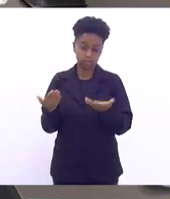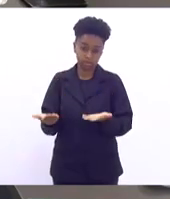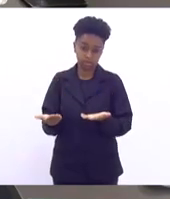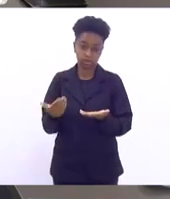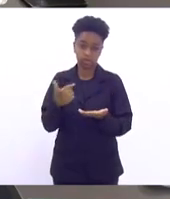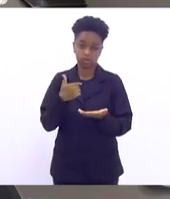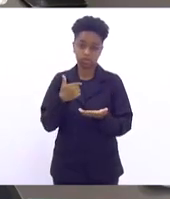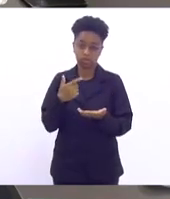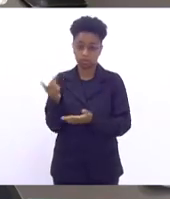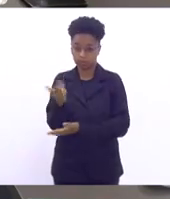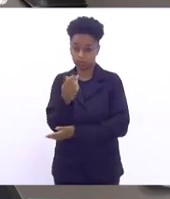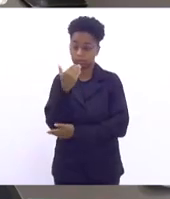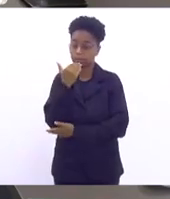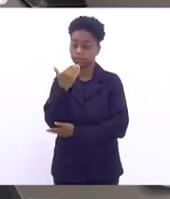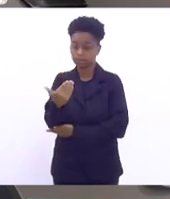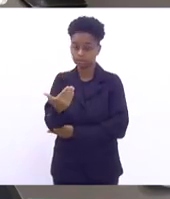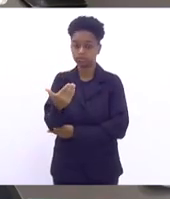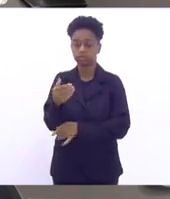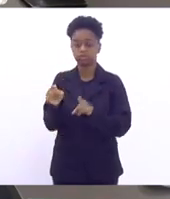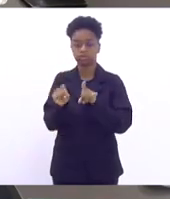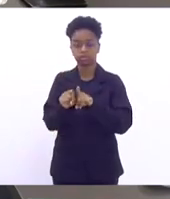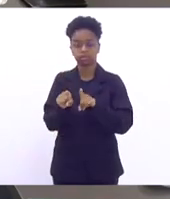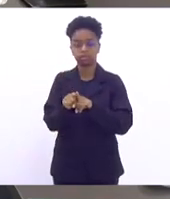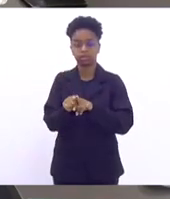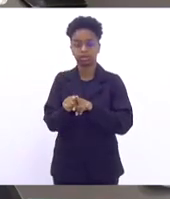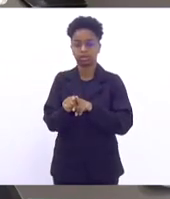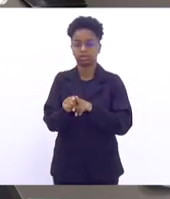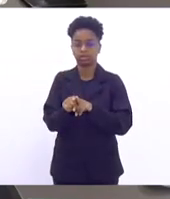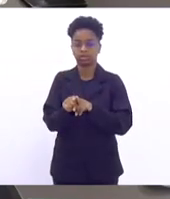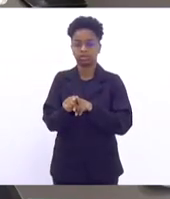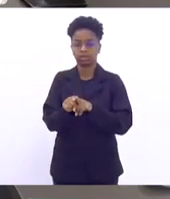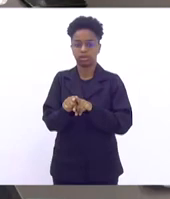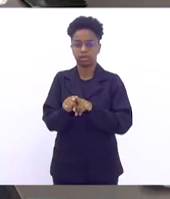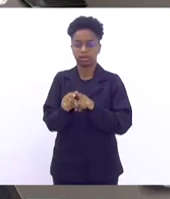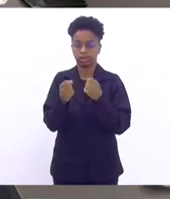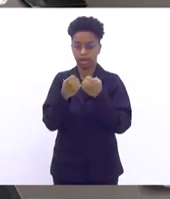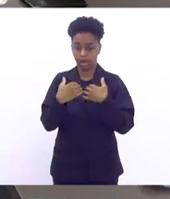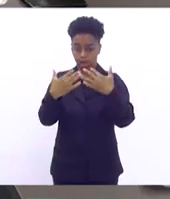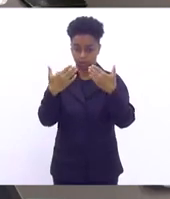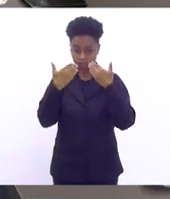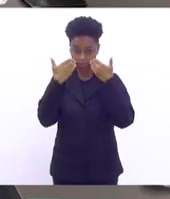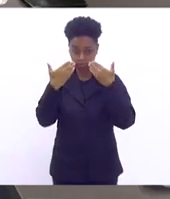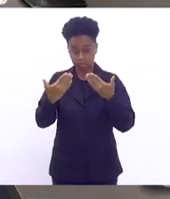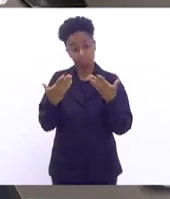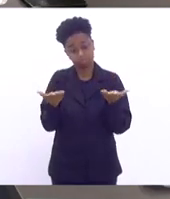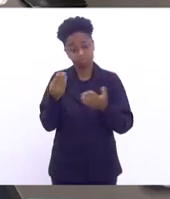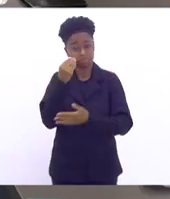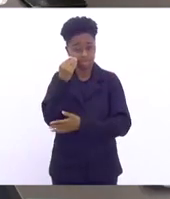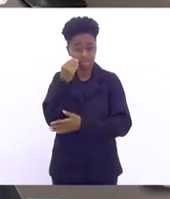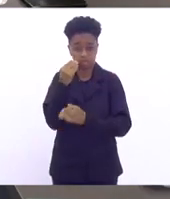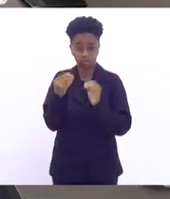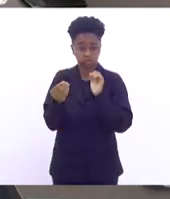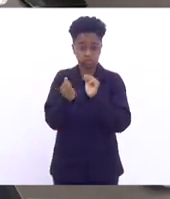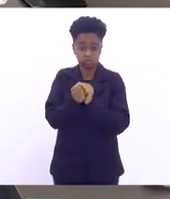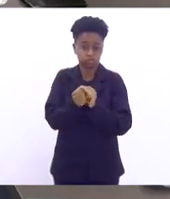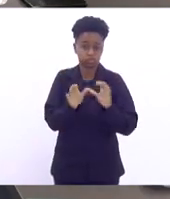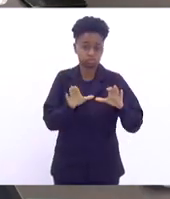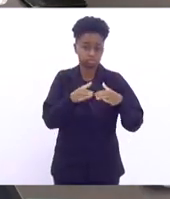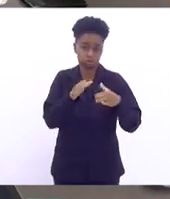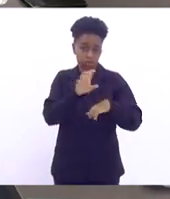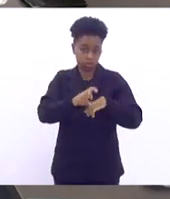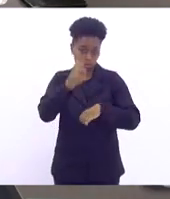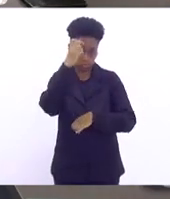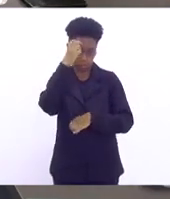o pedido deles é que fosse realizada também uma uma audiência pública e aí se fazer com a comissão de Cultura enfim